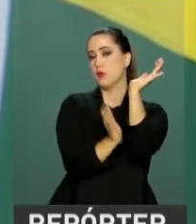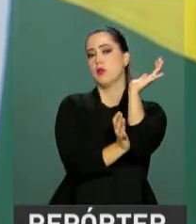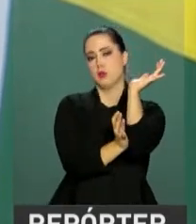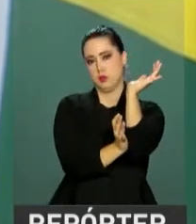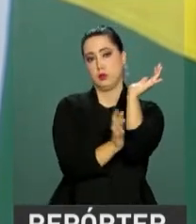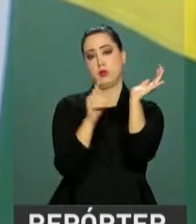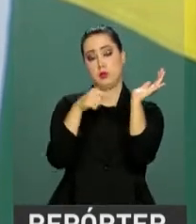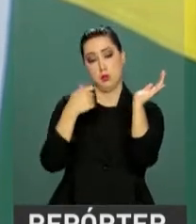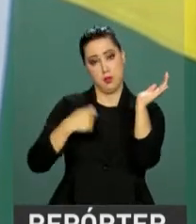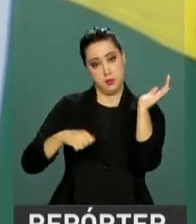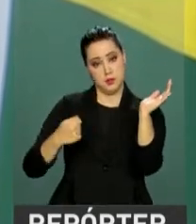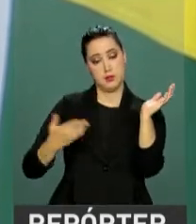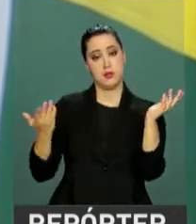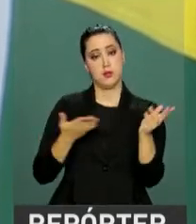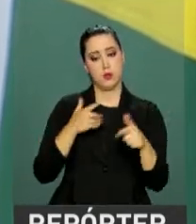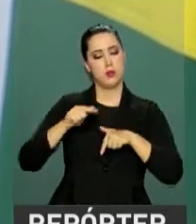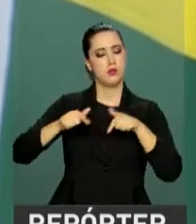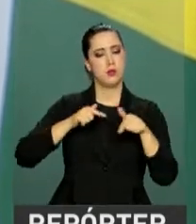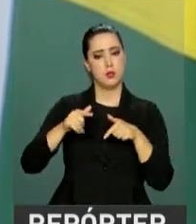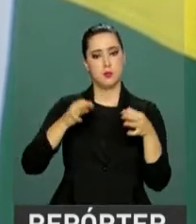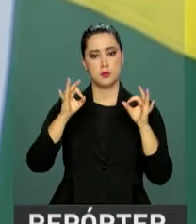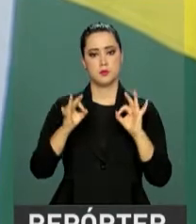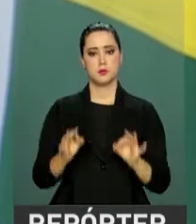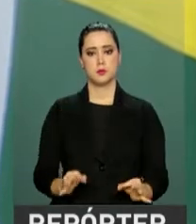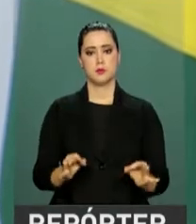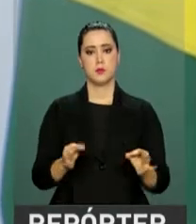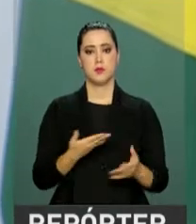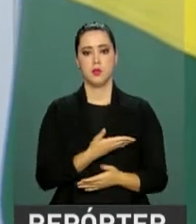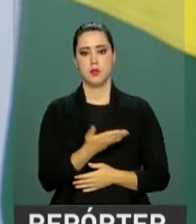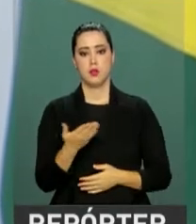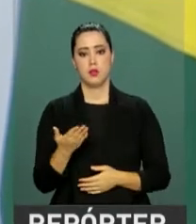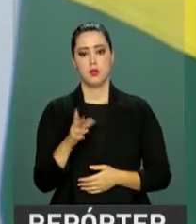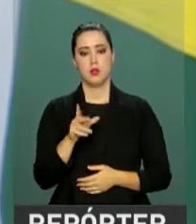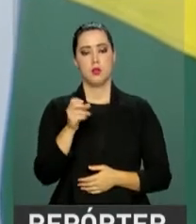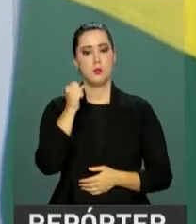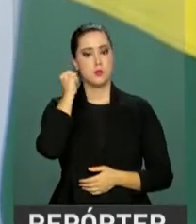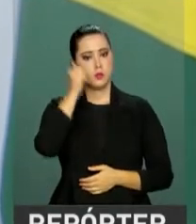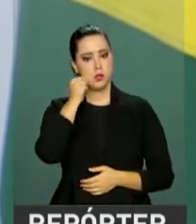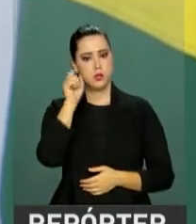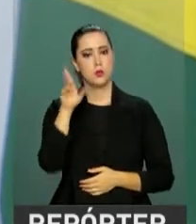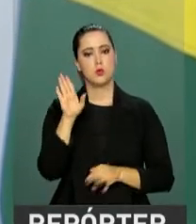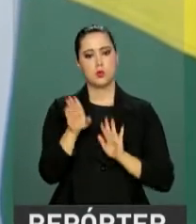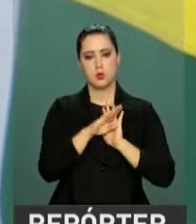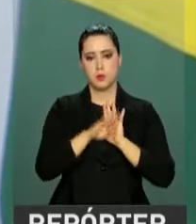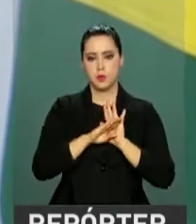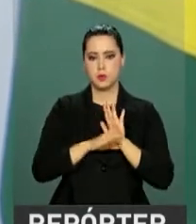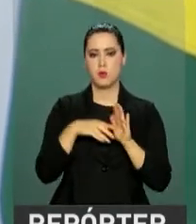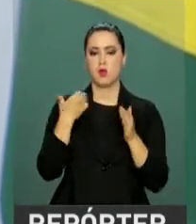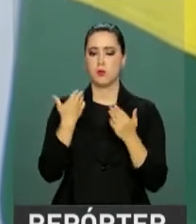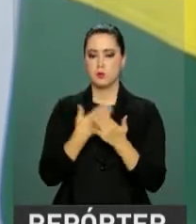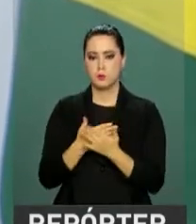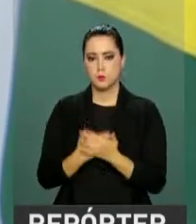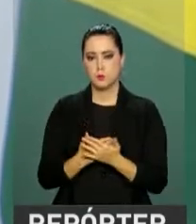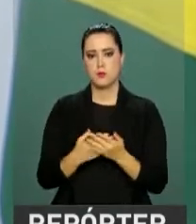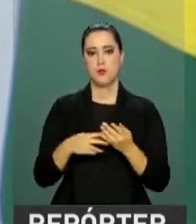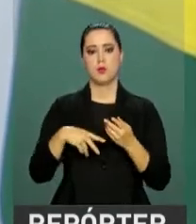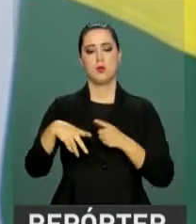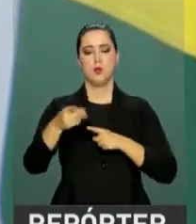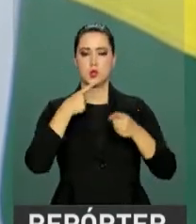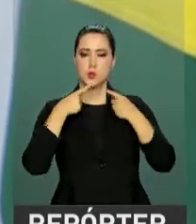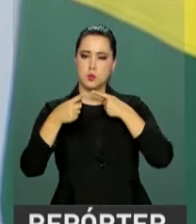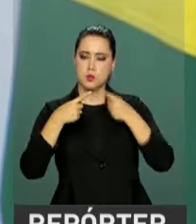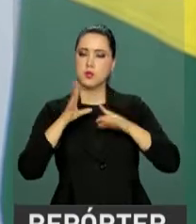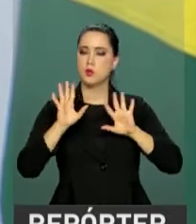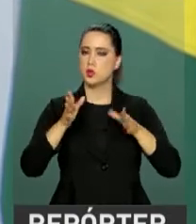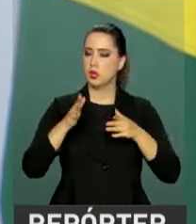pedindo para trabalhar isso e naturalmente os senhores senadores têm projetos lá tem estudos têm debate sobre esse